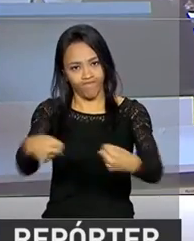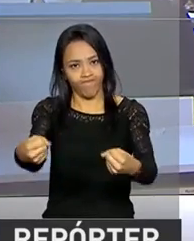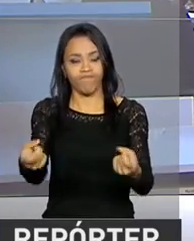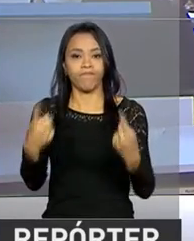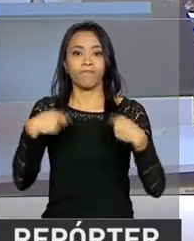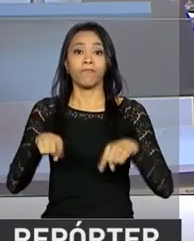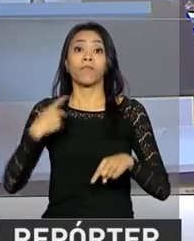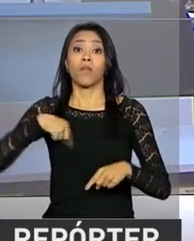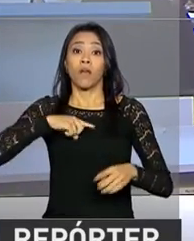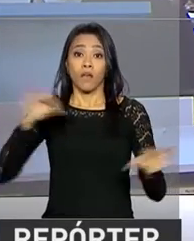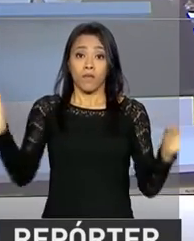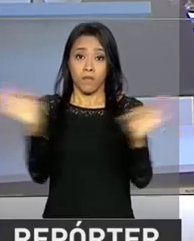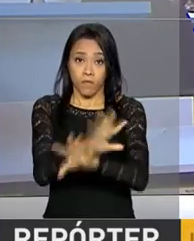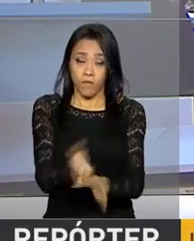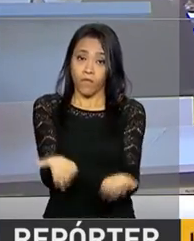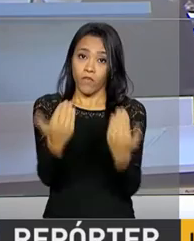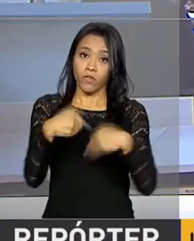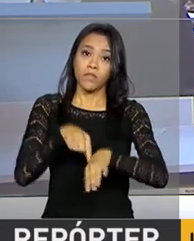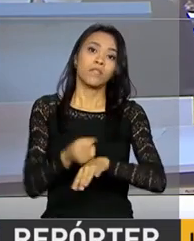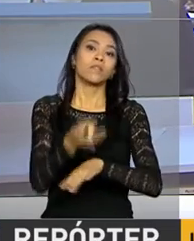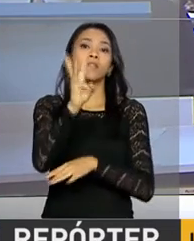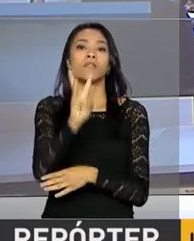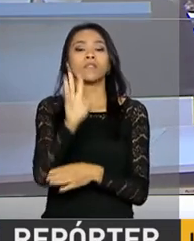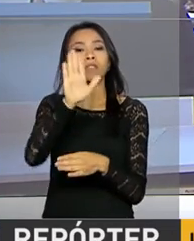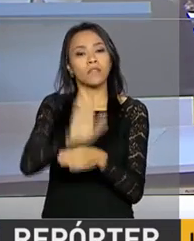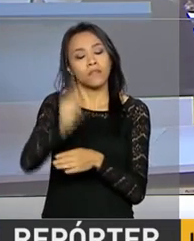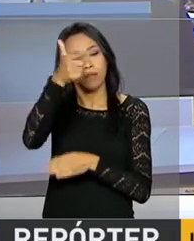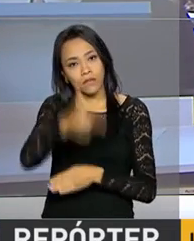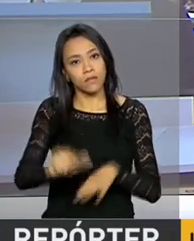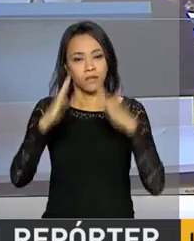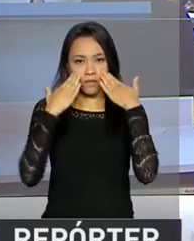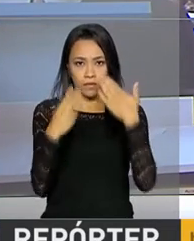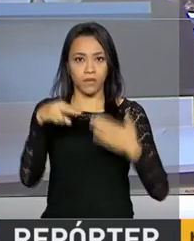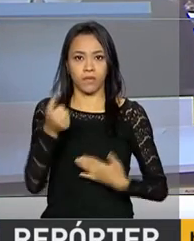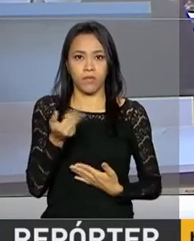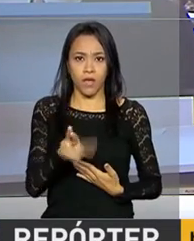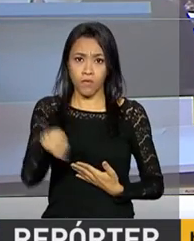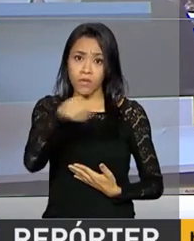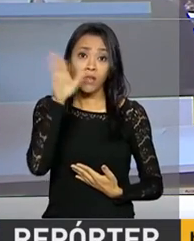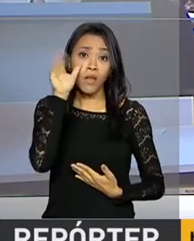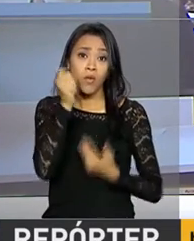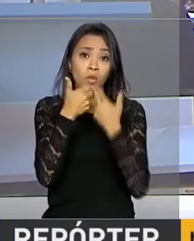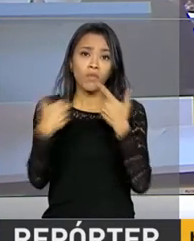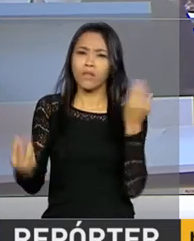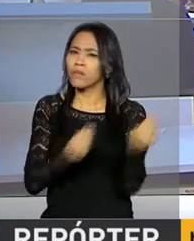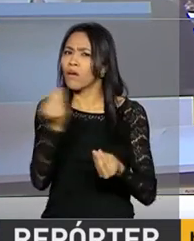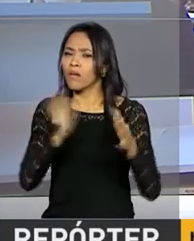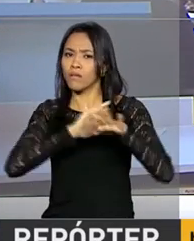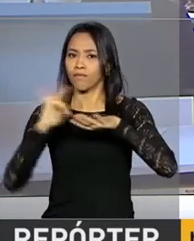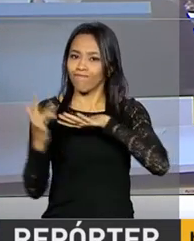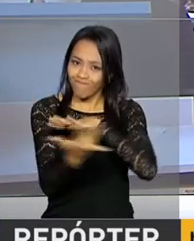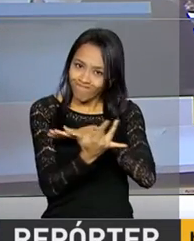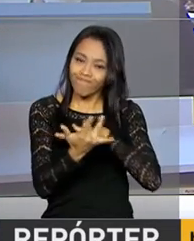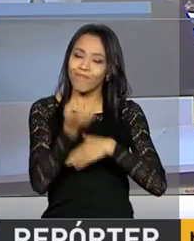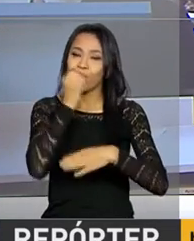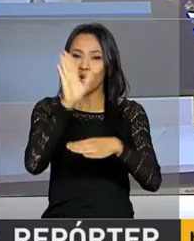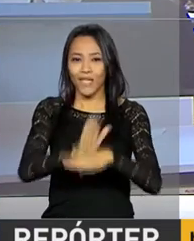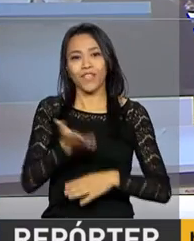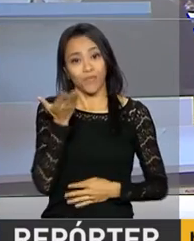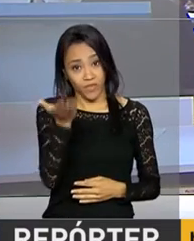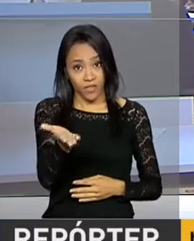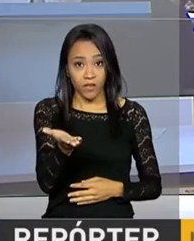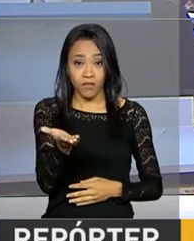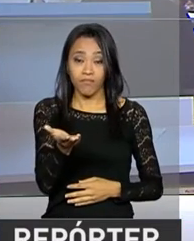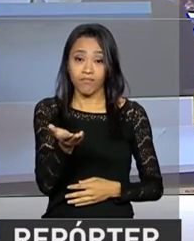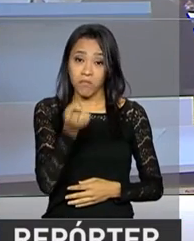ficamos por aqui voltamos às três da tarde na próxima edição repórter nbr acompanha as novidades também em nossas redes sociais uma boa tarde